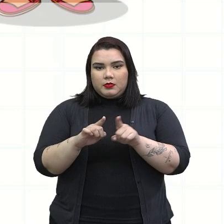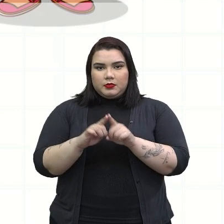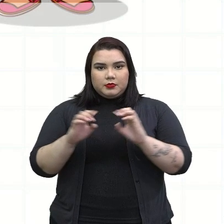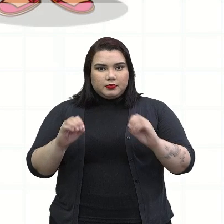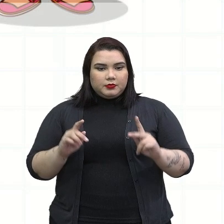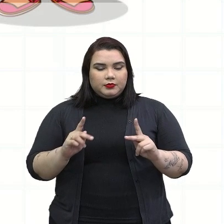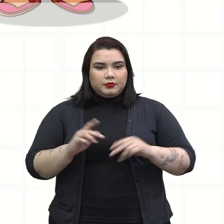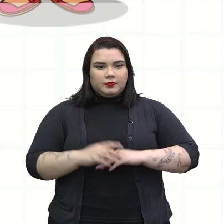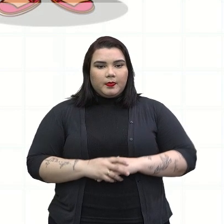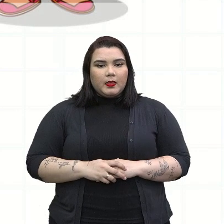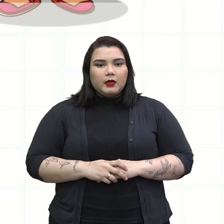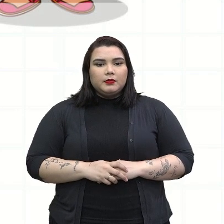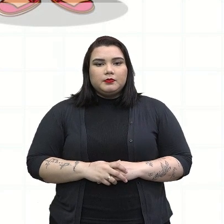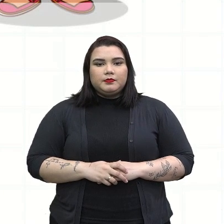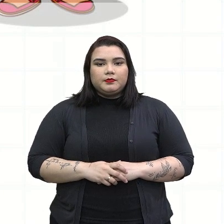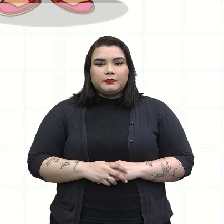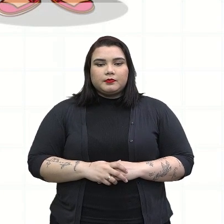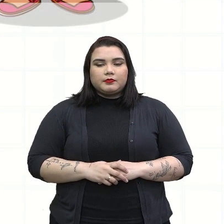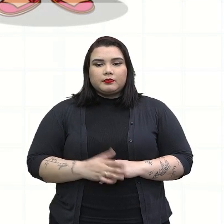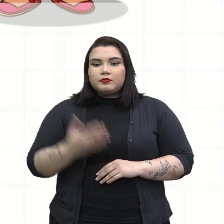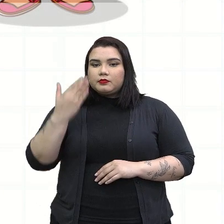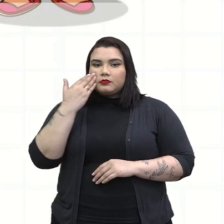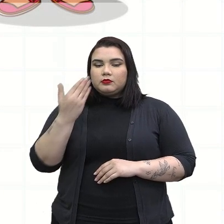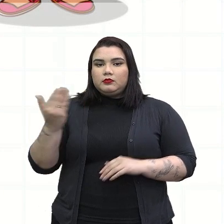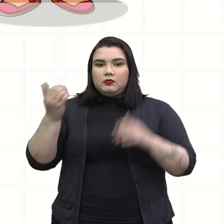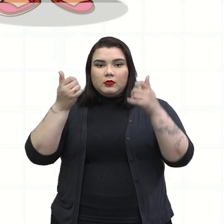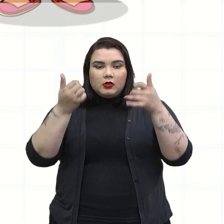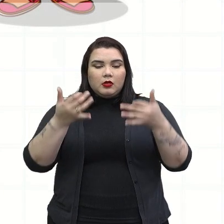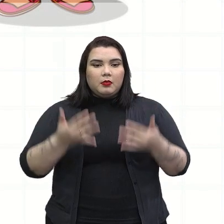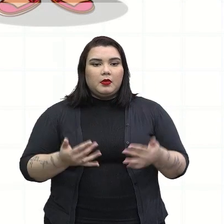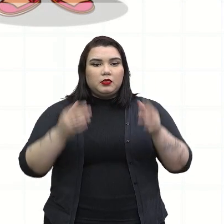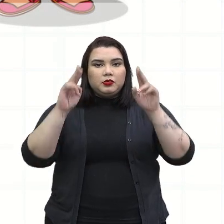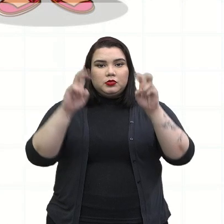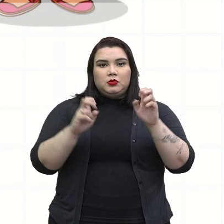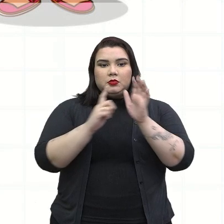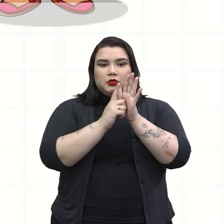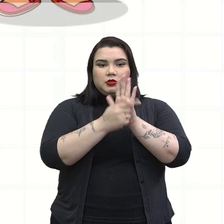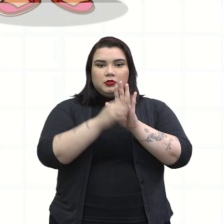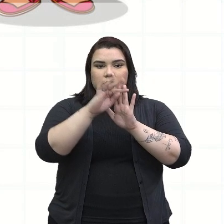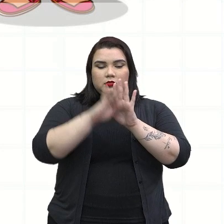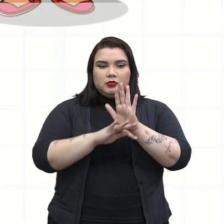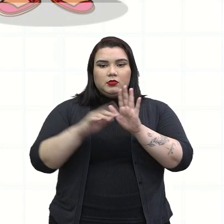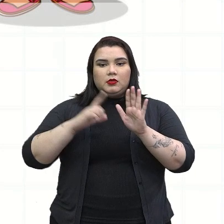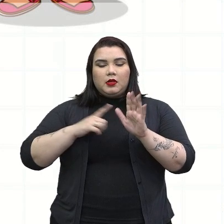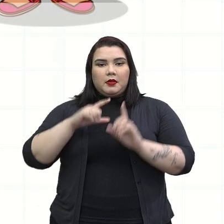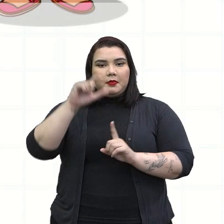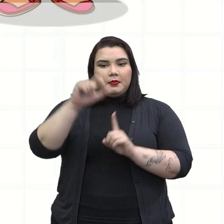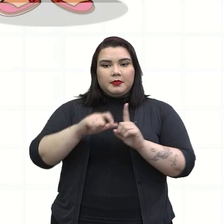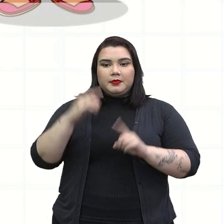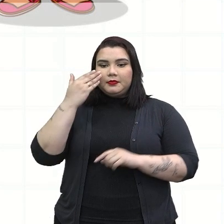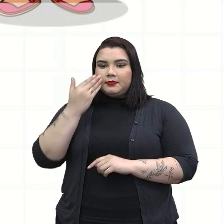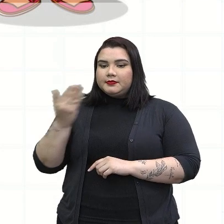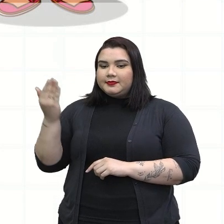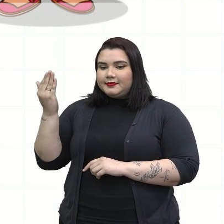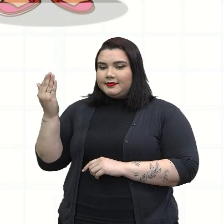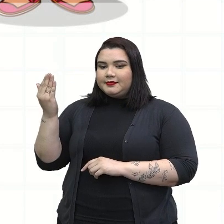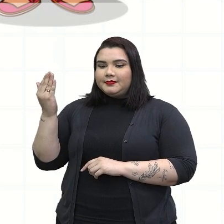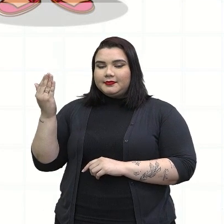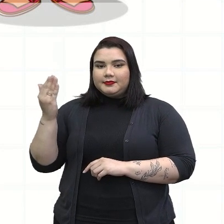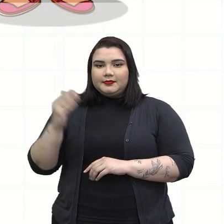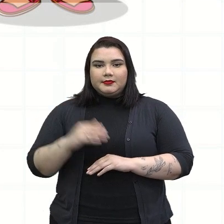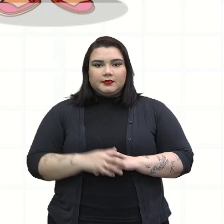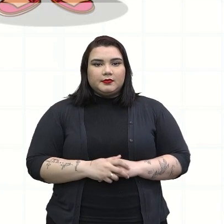ok? Então, para falar de gêneros textuais, trouxemos aqui a nossa personagem